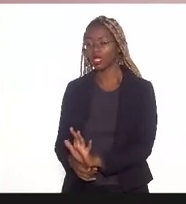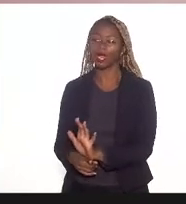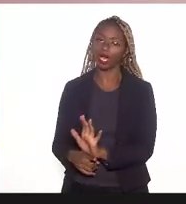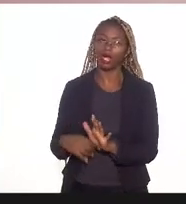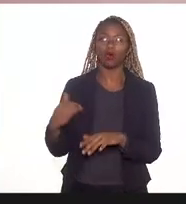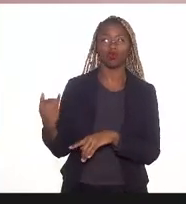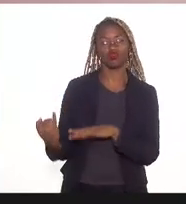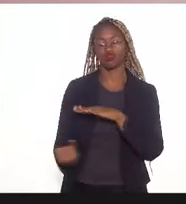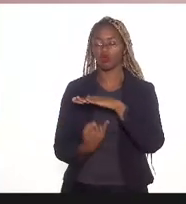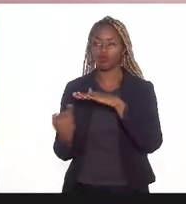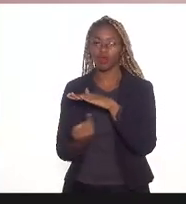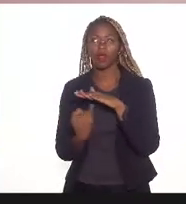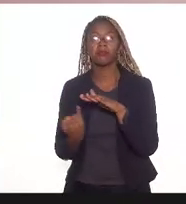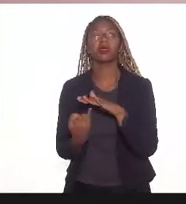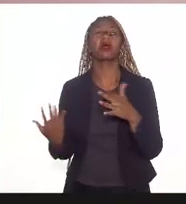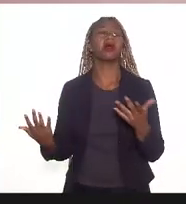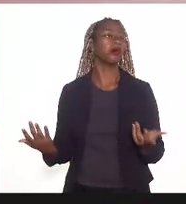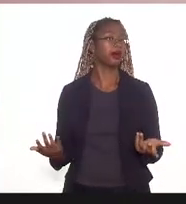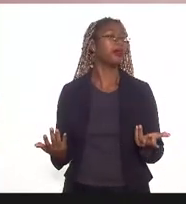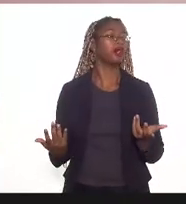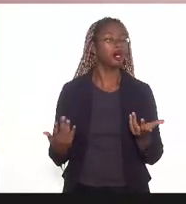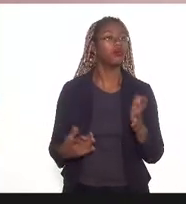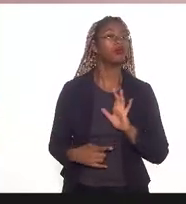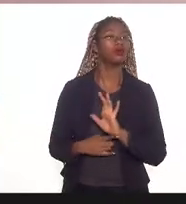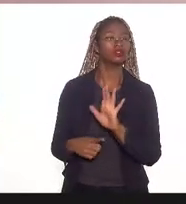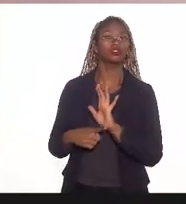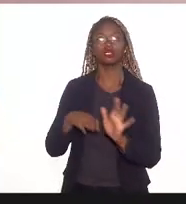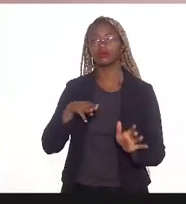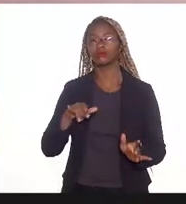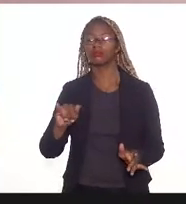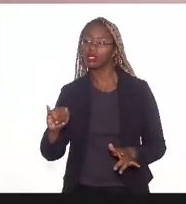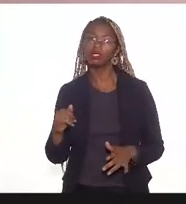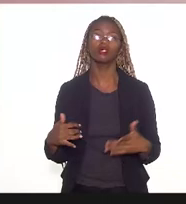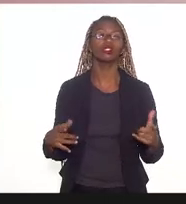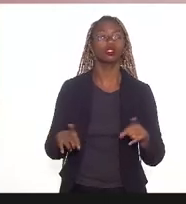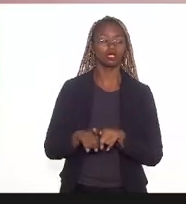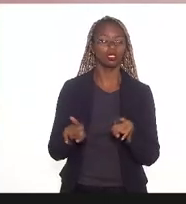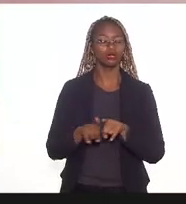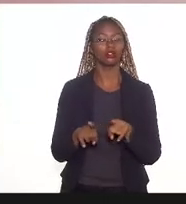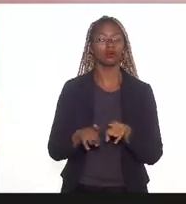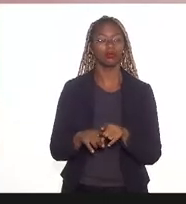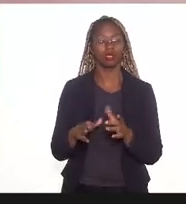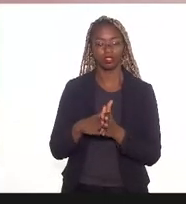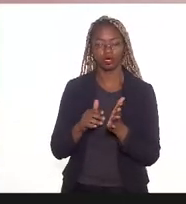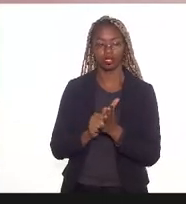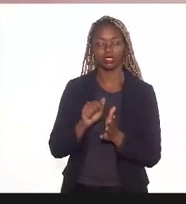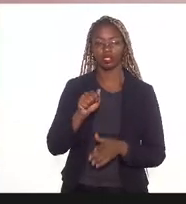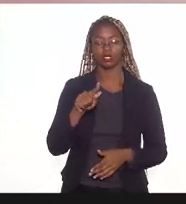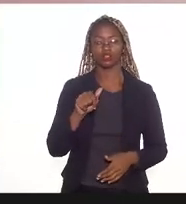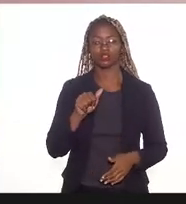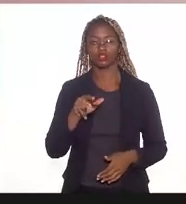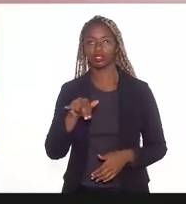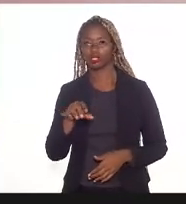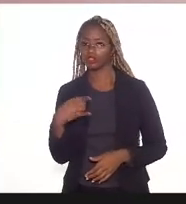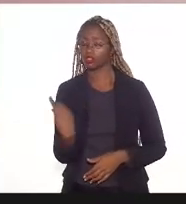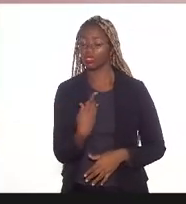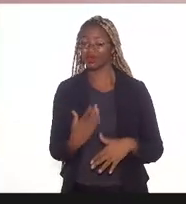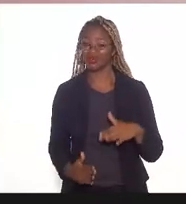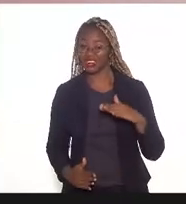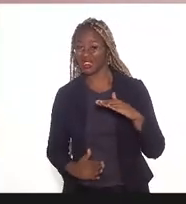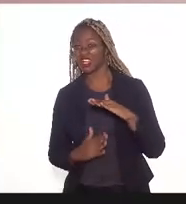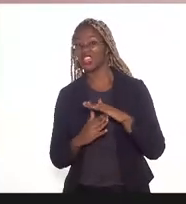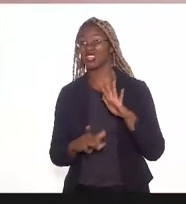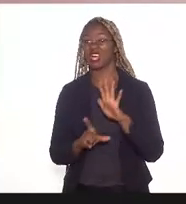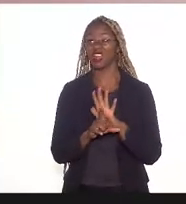informal, a poder atender as necessidades da GRIU. A gente, como eu falei anteriormente, a gente foi no limite do que a lei e a